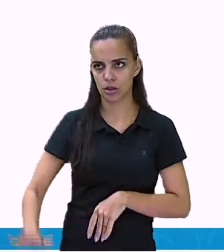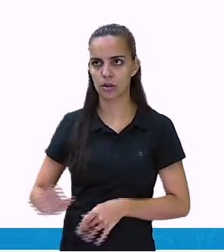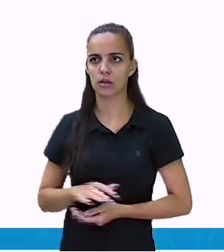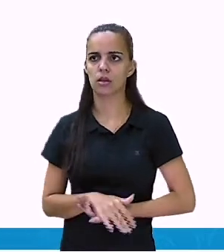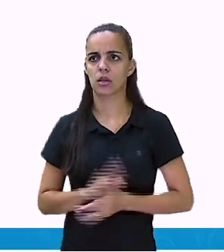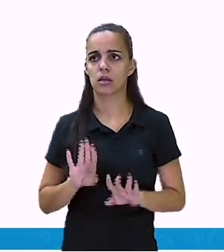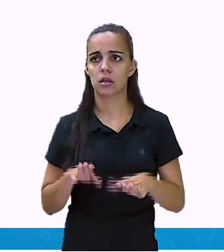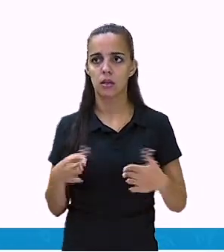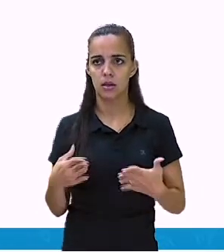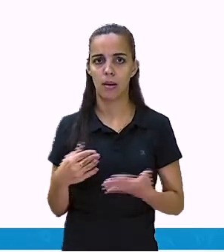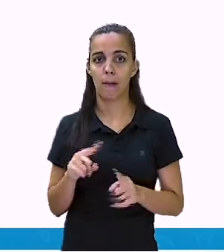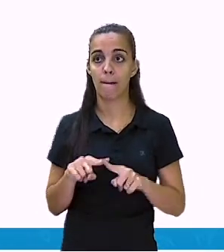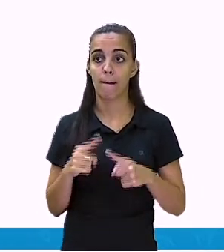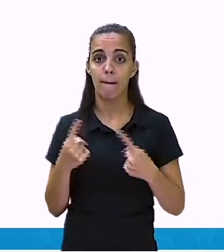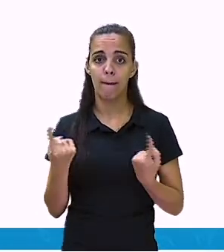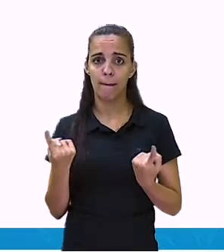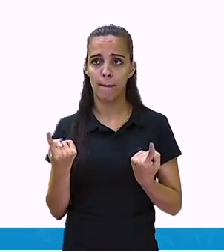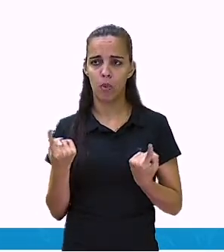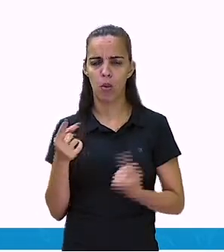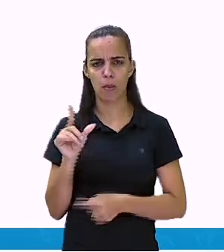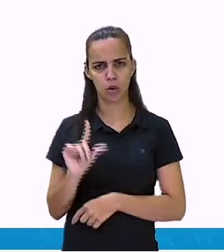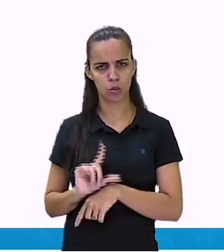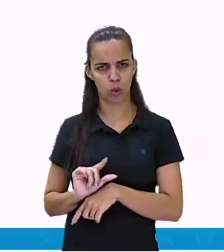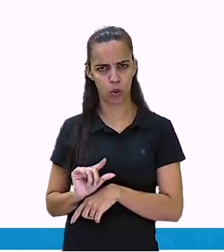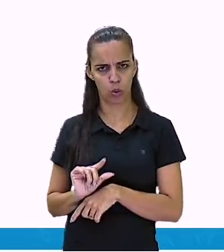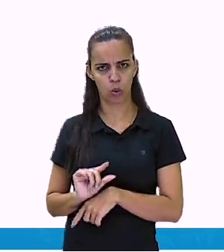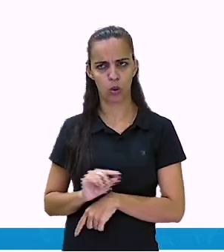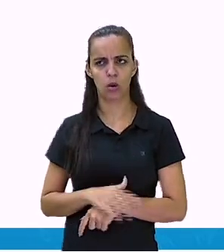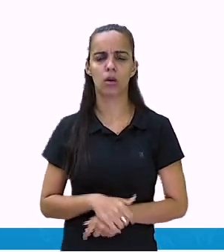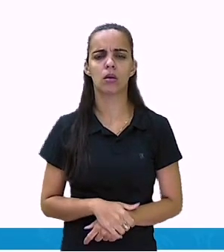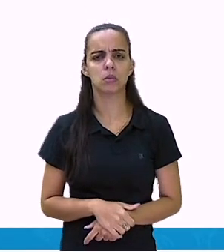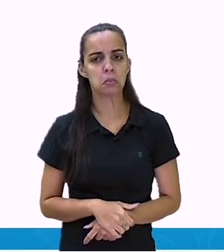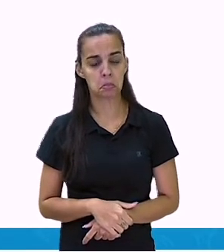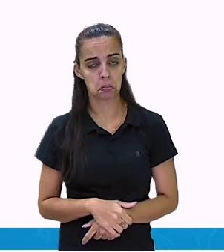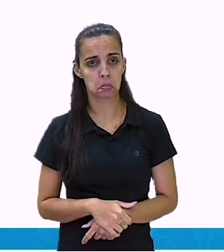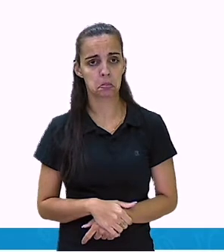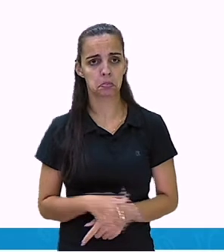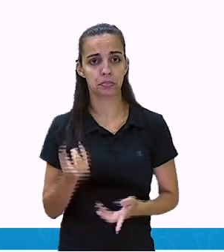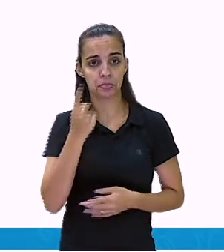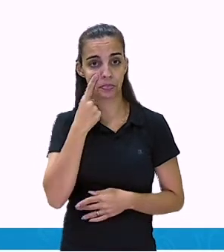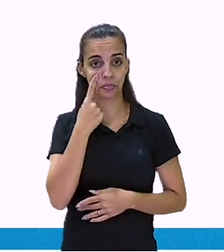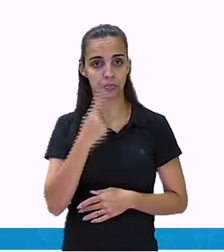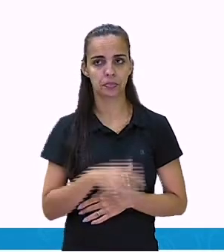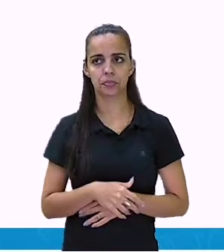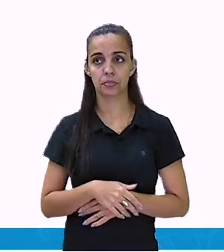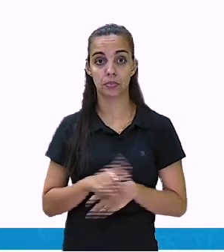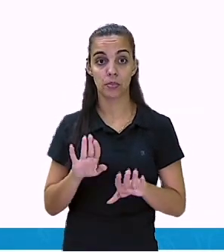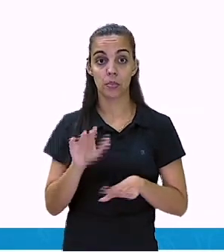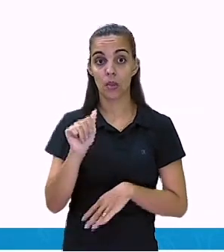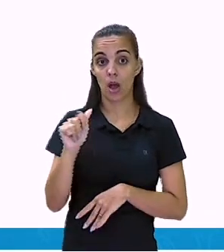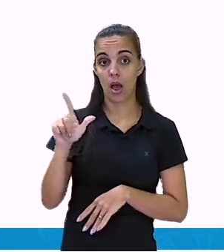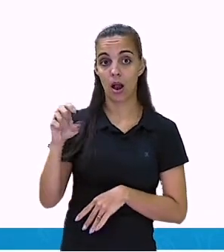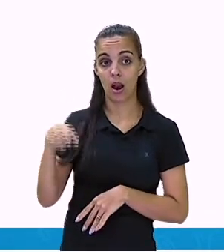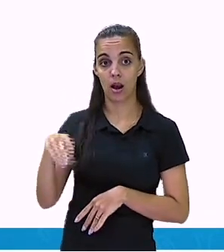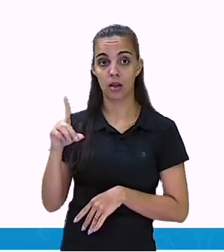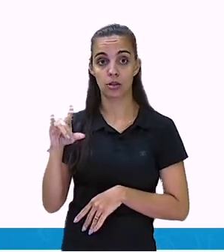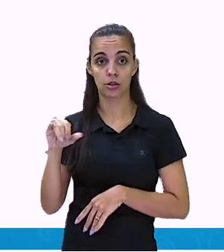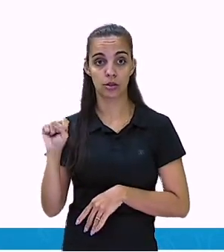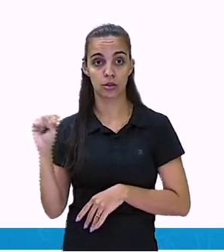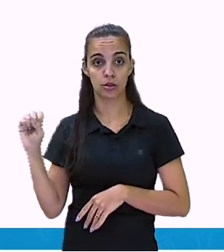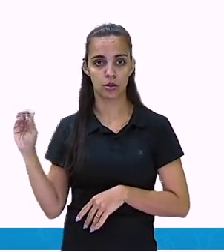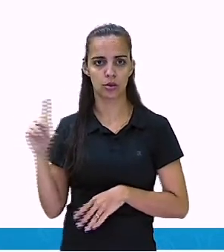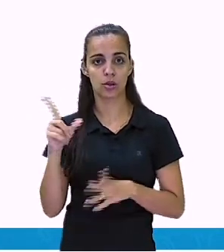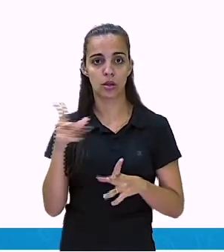disso, mas pouco. Qual que é o argumento para essas palavras? Além disso, introduz